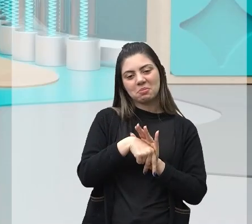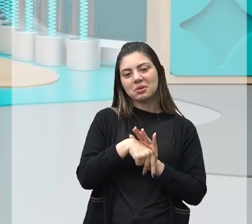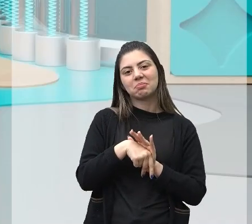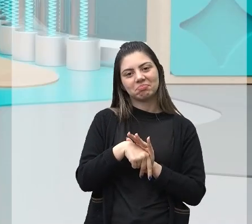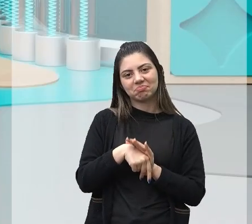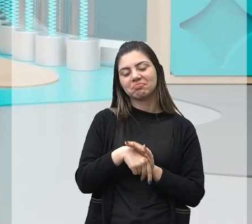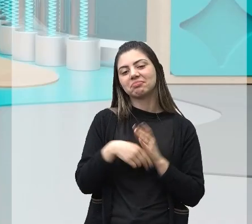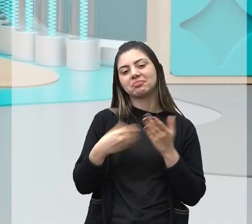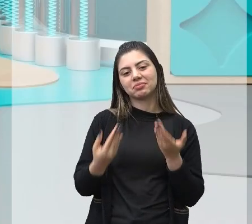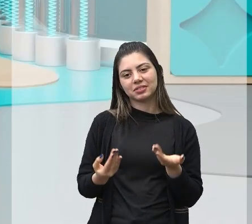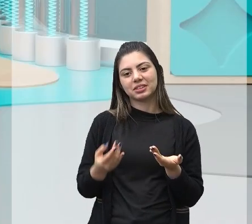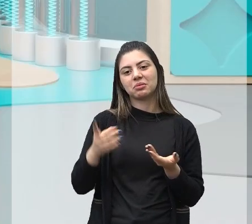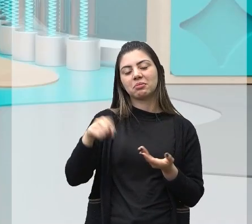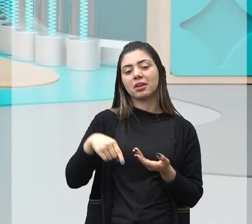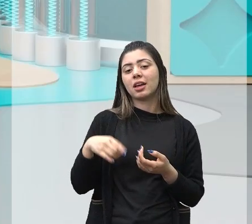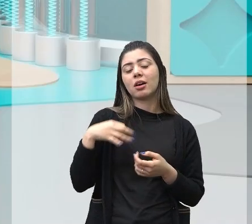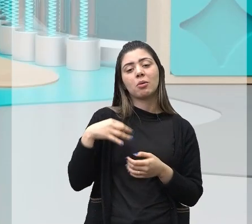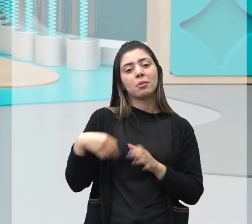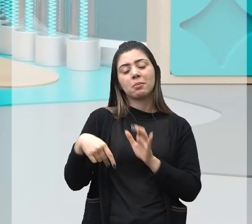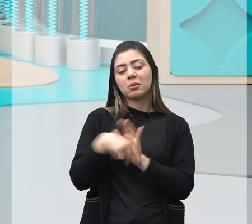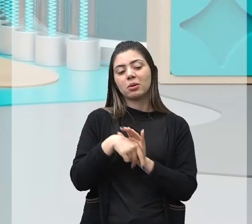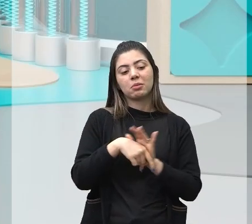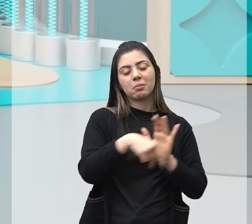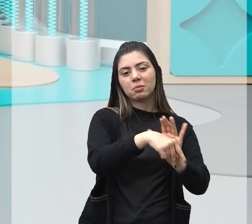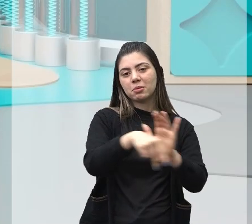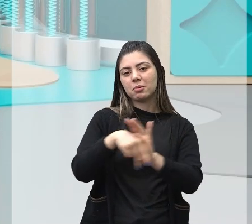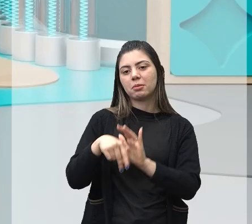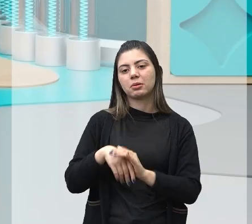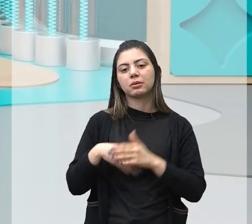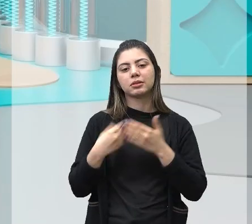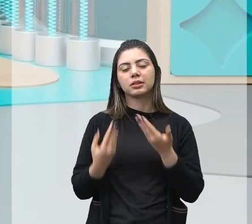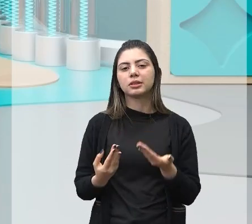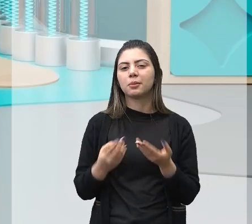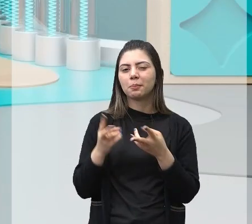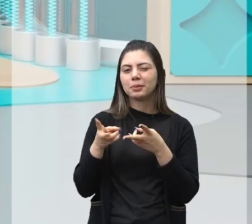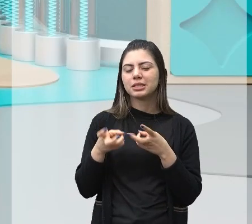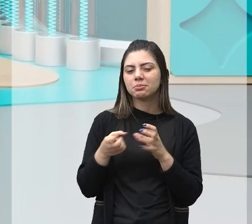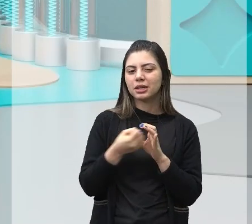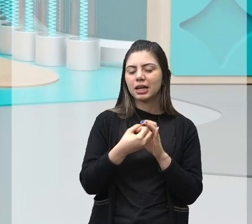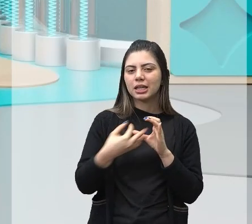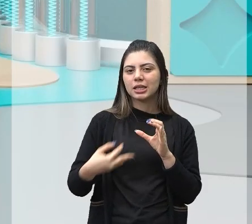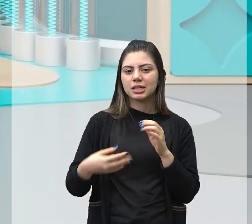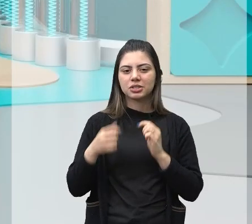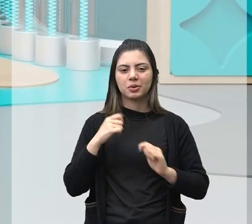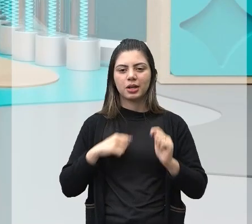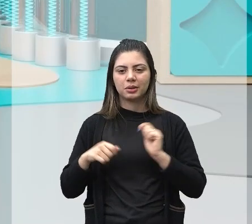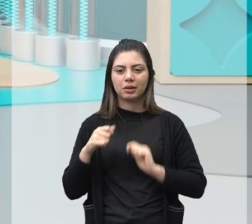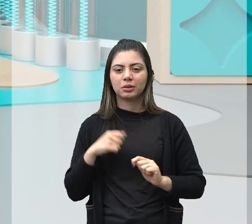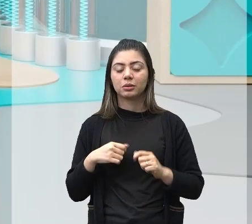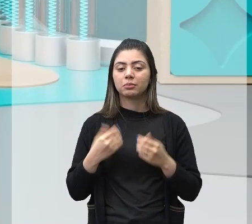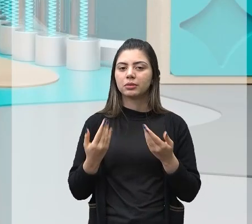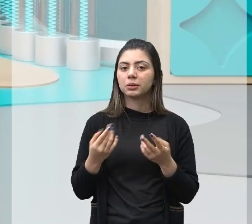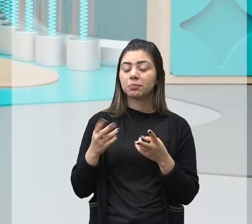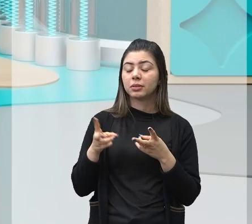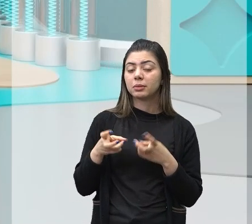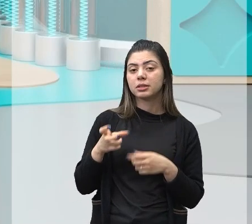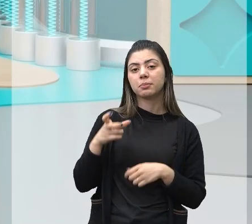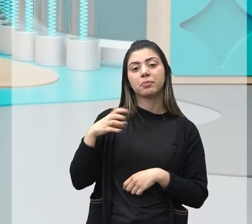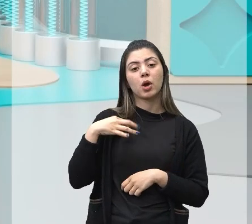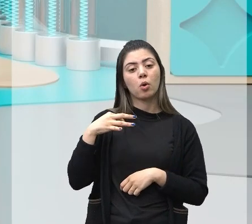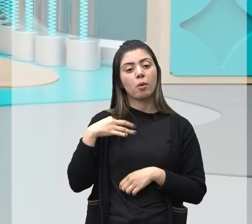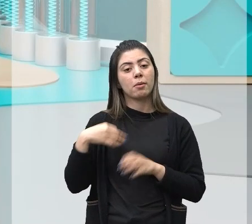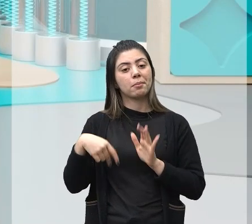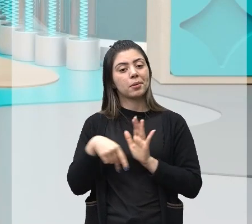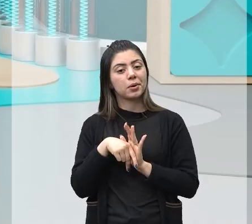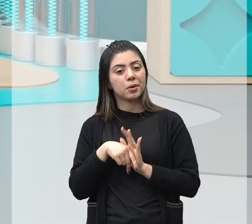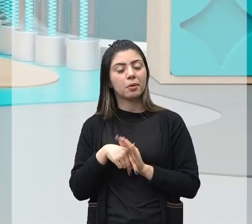caracterizados de uma forma específica. E essa caracterização, a gente viu que conta com figurino,